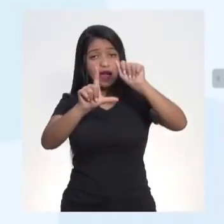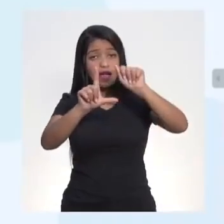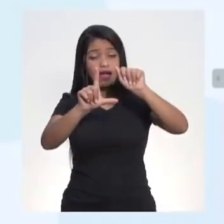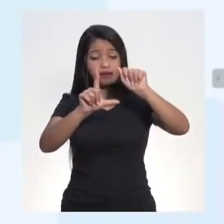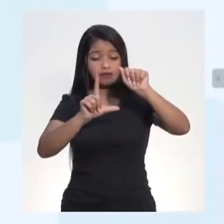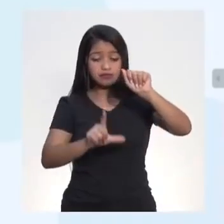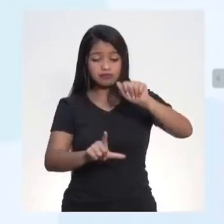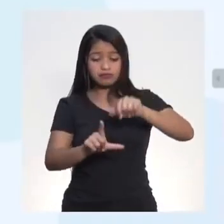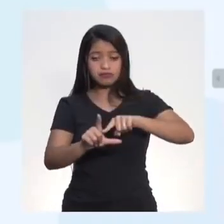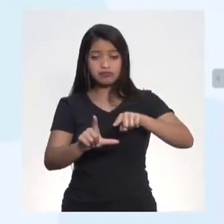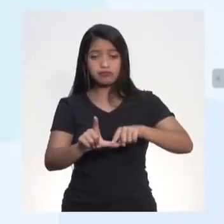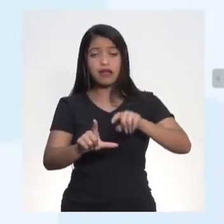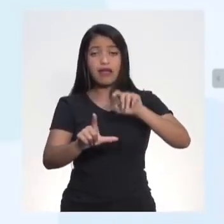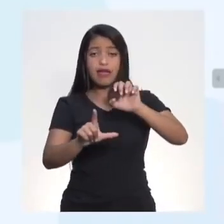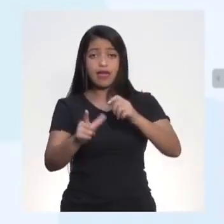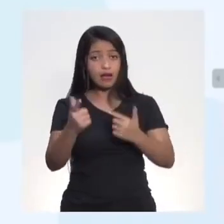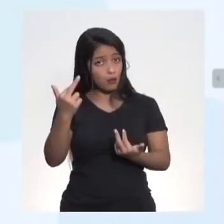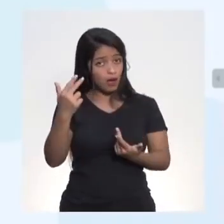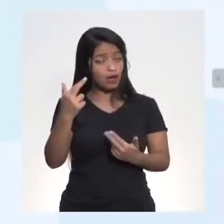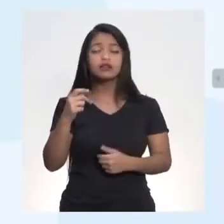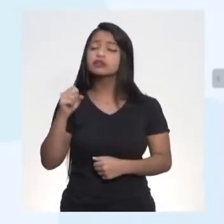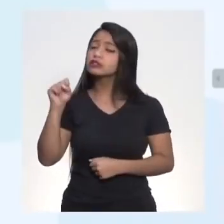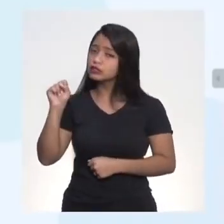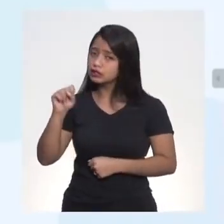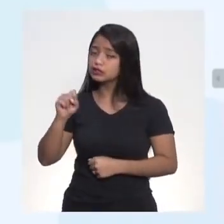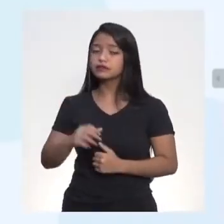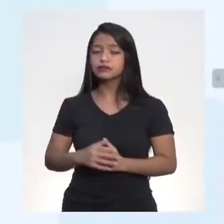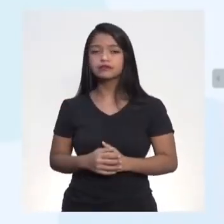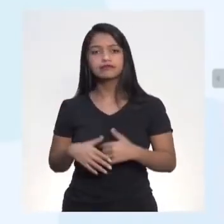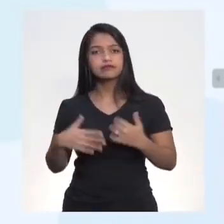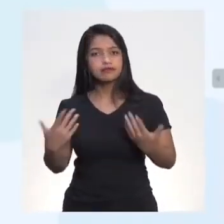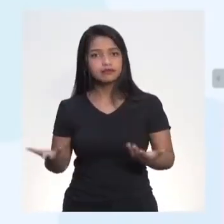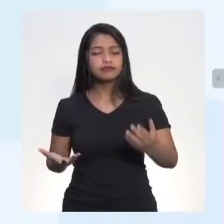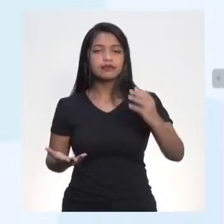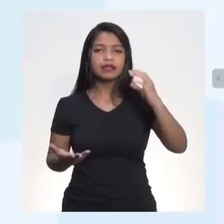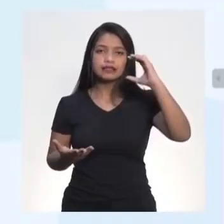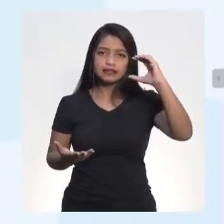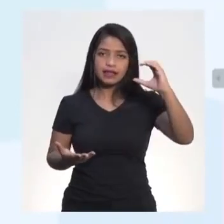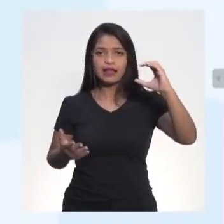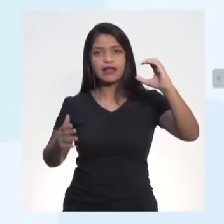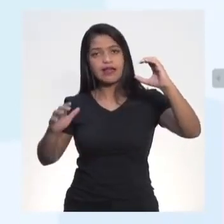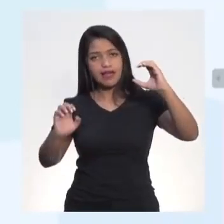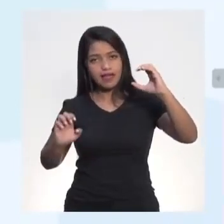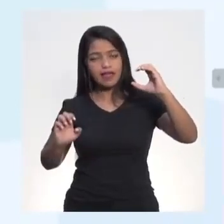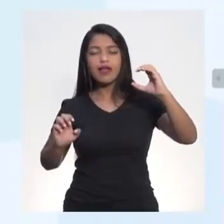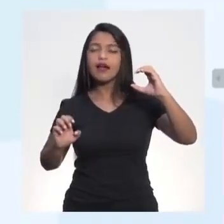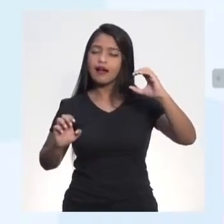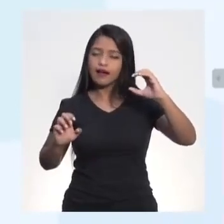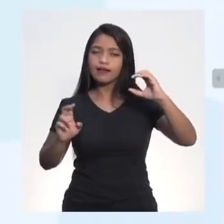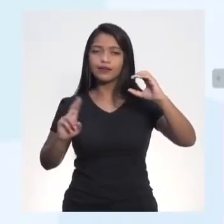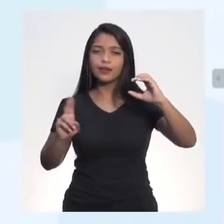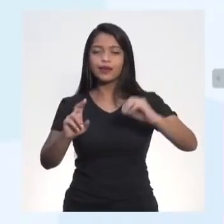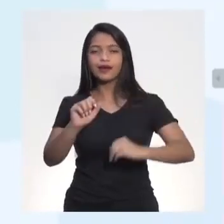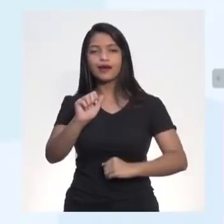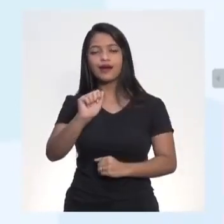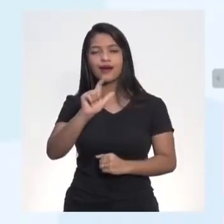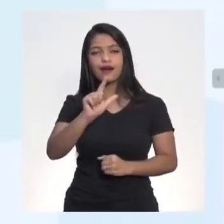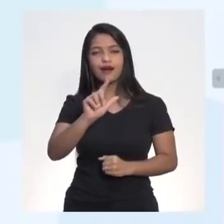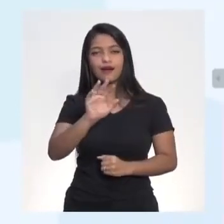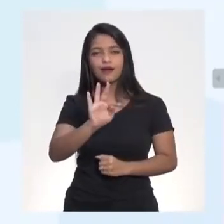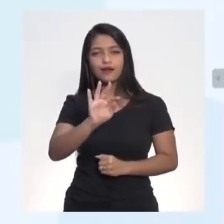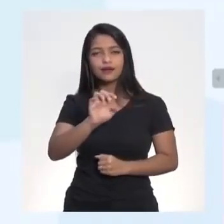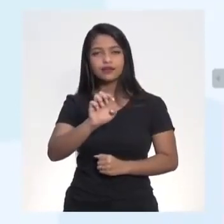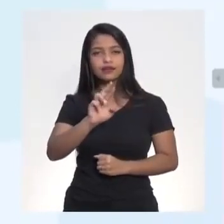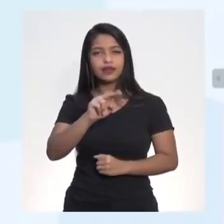não é? Sim. Então, eu posso dizer que C e E são alternos internos, né? Eu tenho